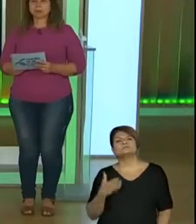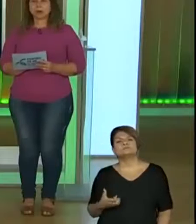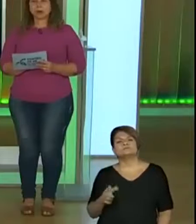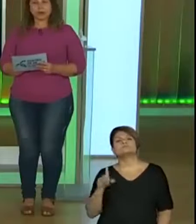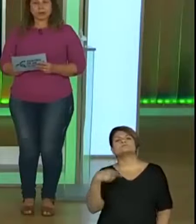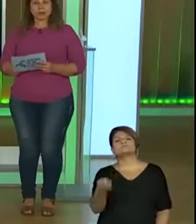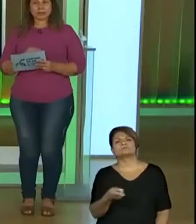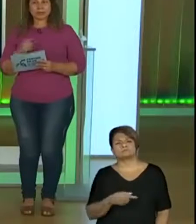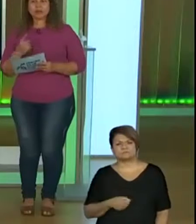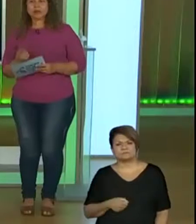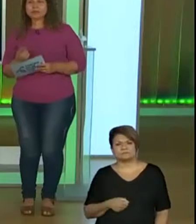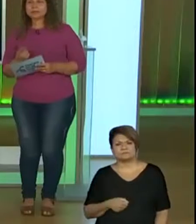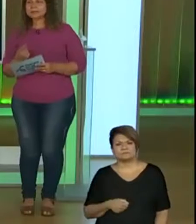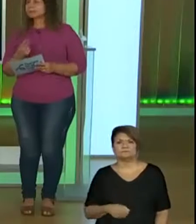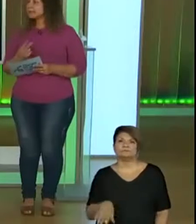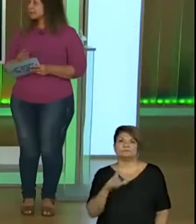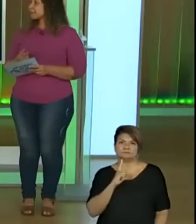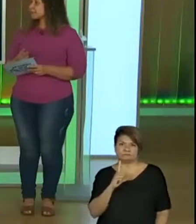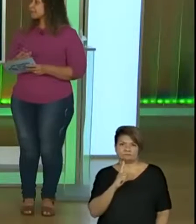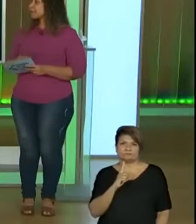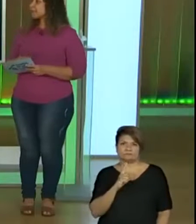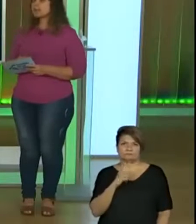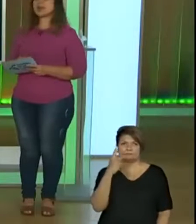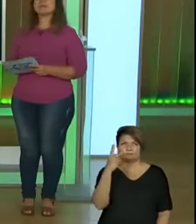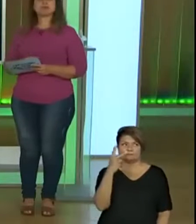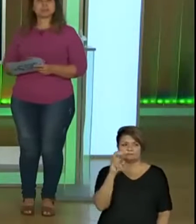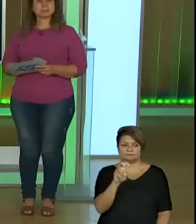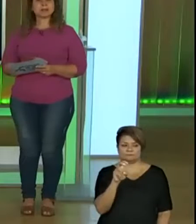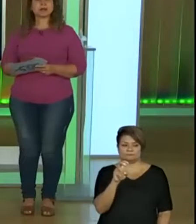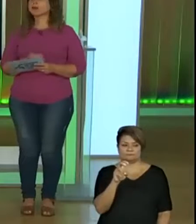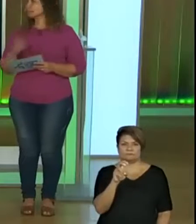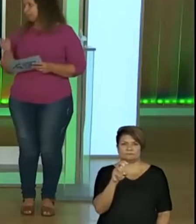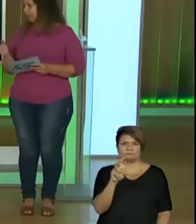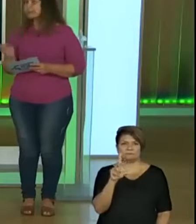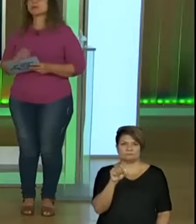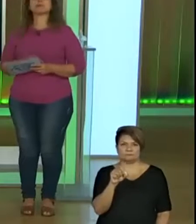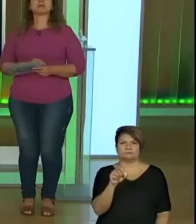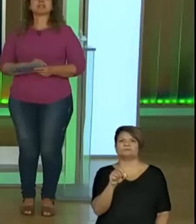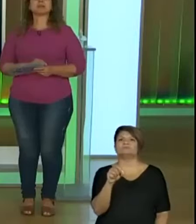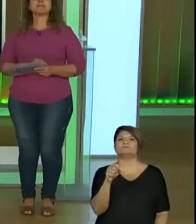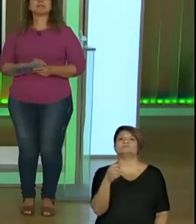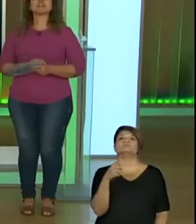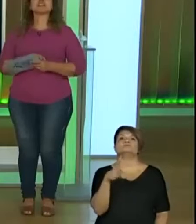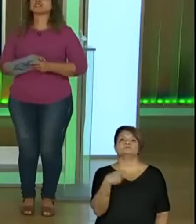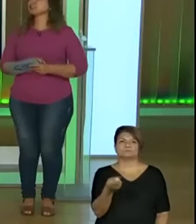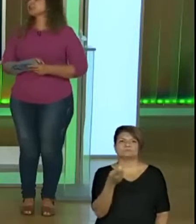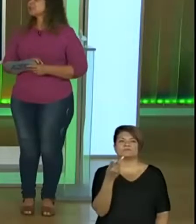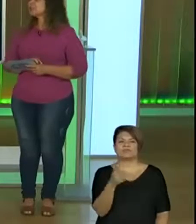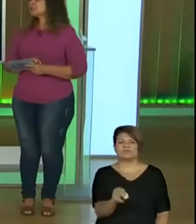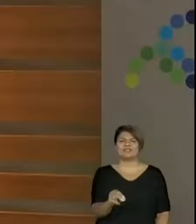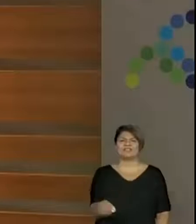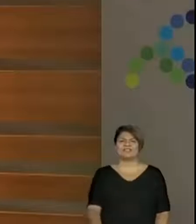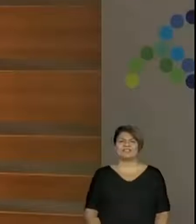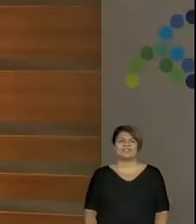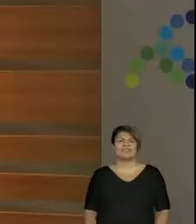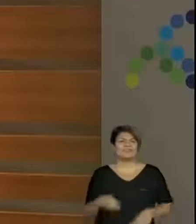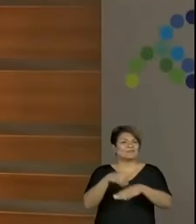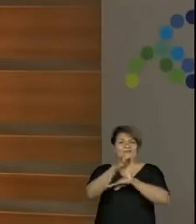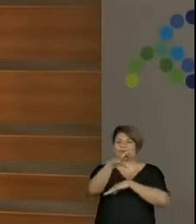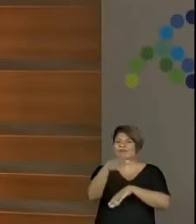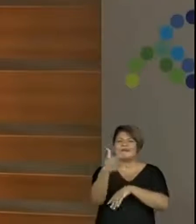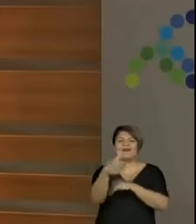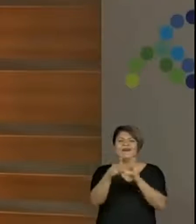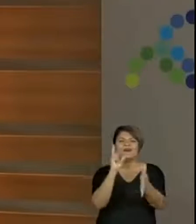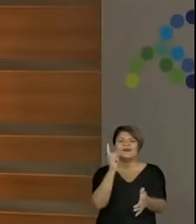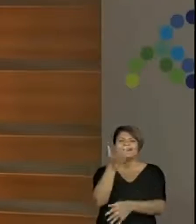que é a próxima? Olha, já tenho 2, 5, 20, a próxima é 10, agora a próxima é 20. Olha, a professora Vivi já dando spoiler,